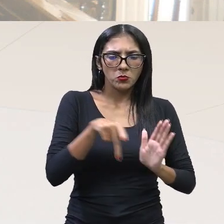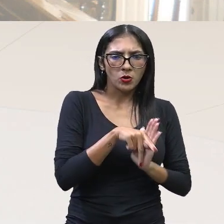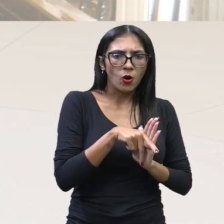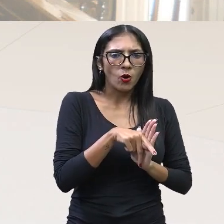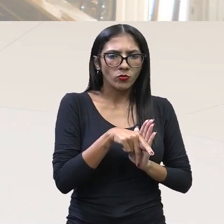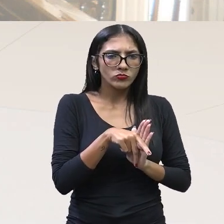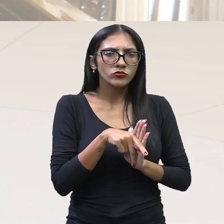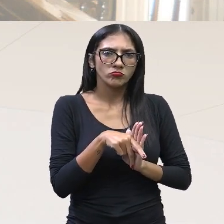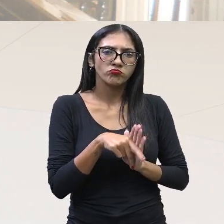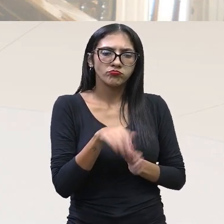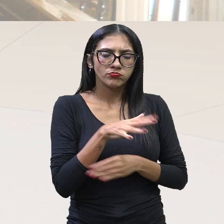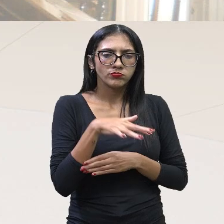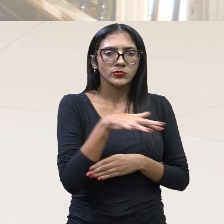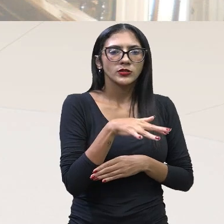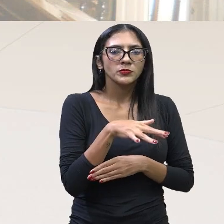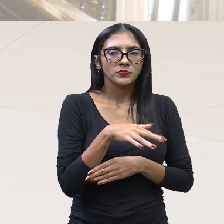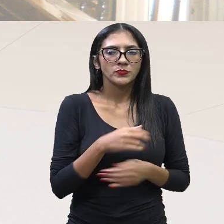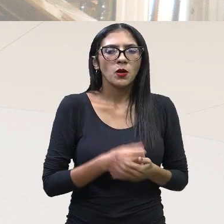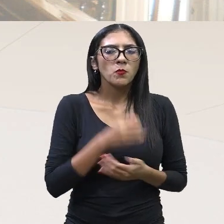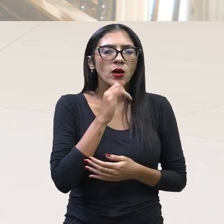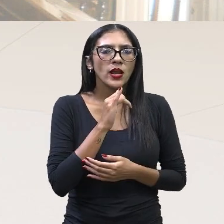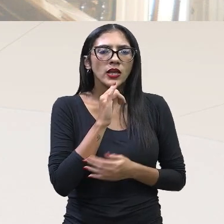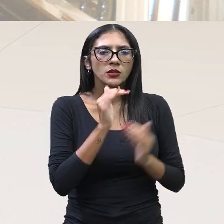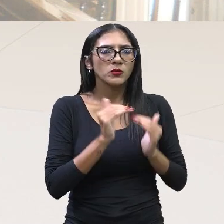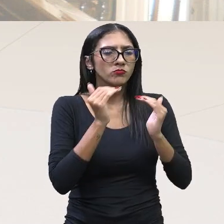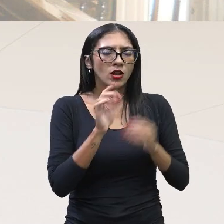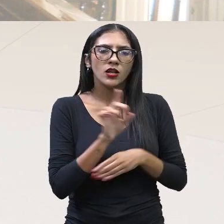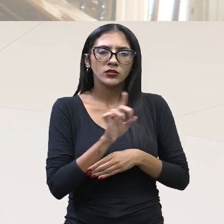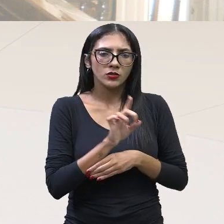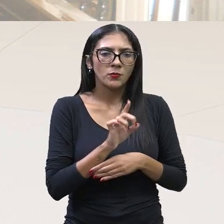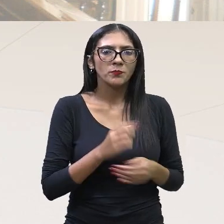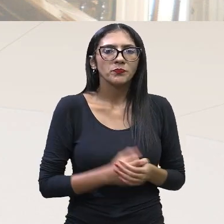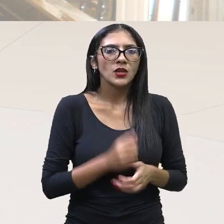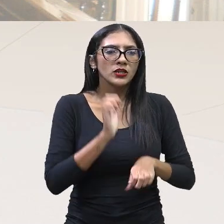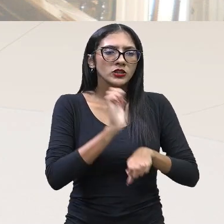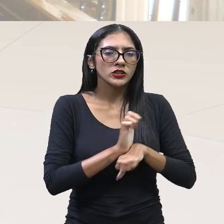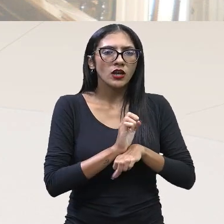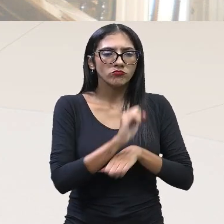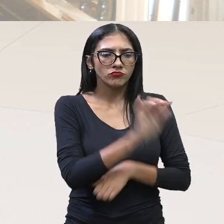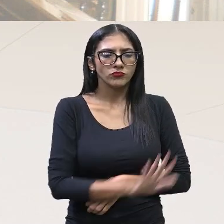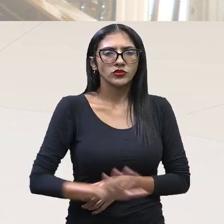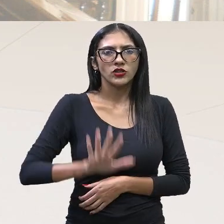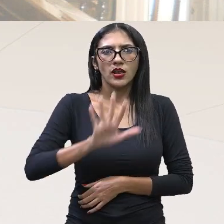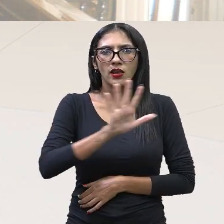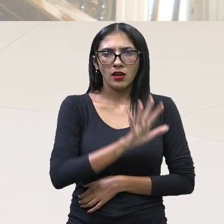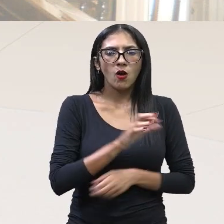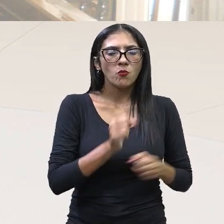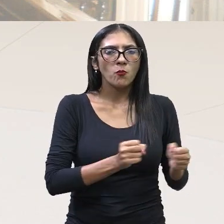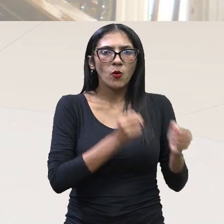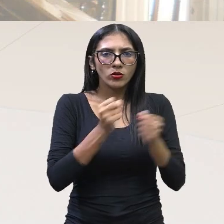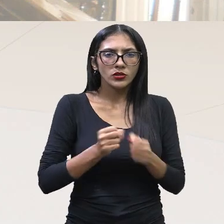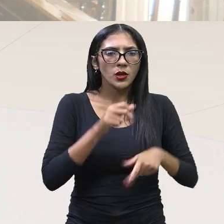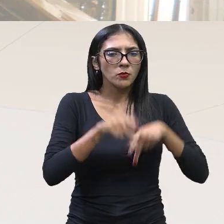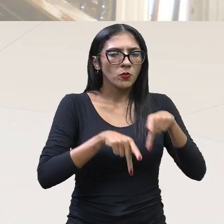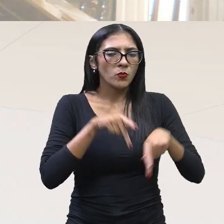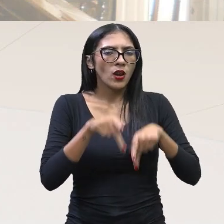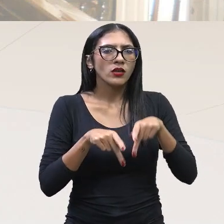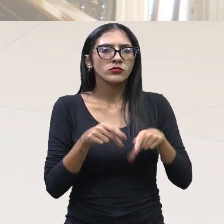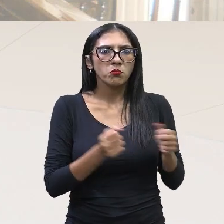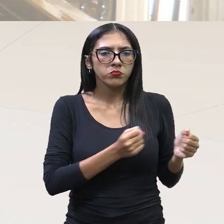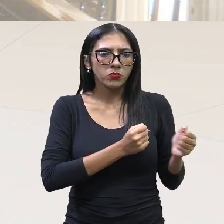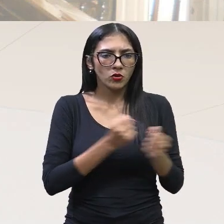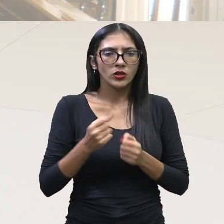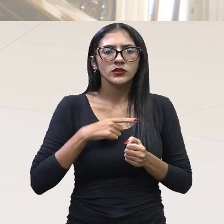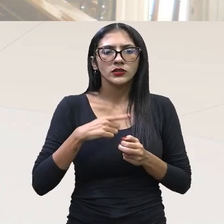parte da federação. Estado aqui nós vemos como a nação como todo, o poder que emana